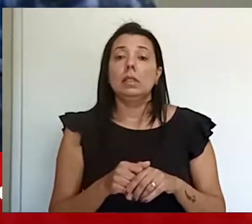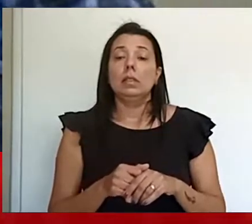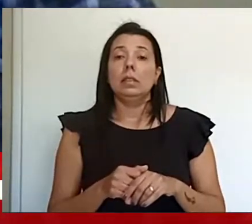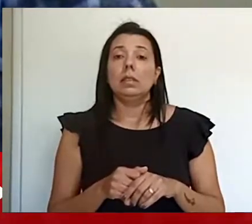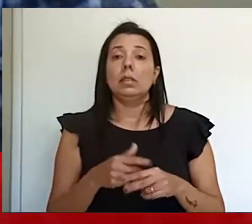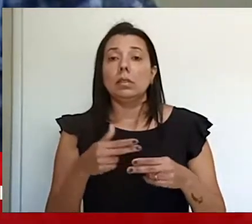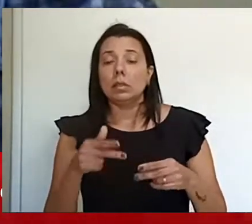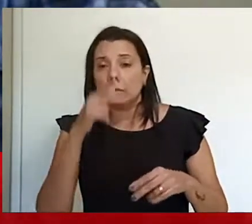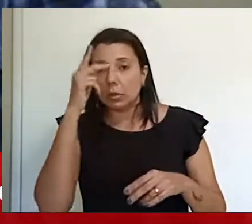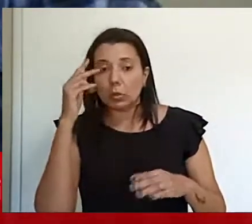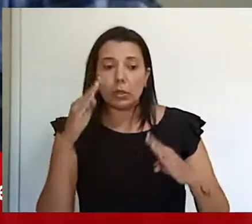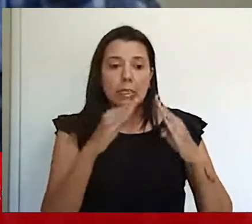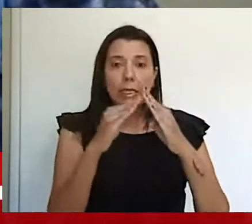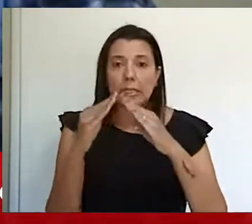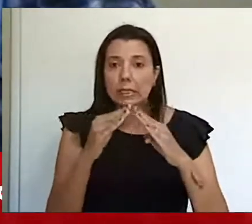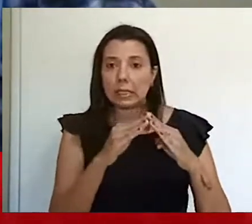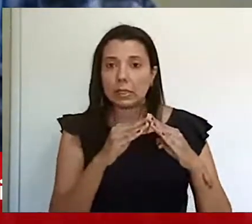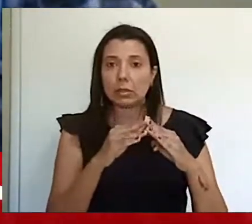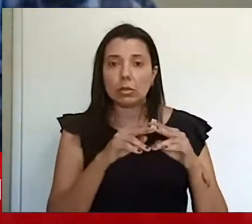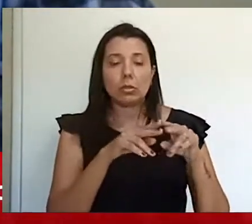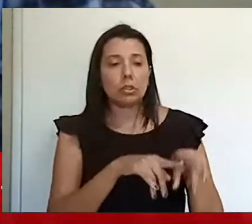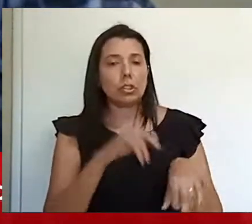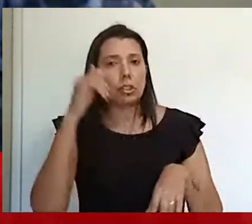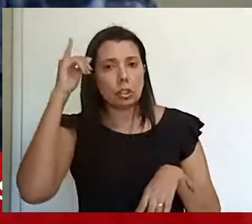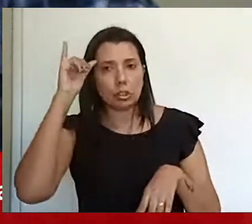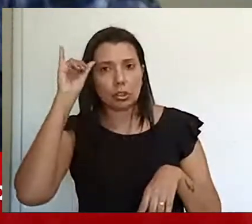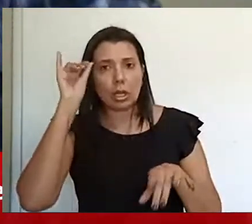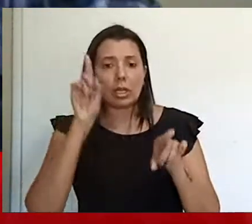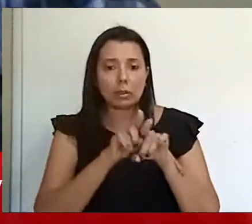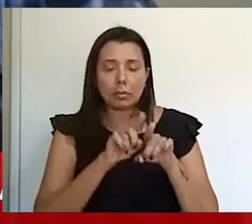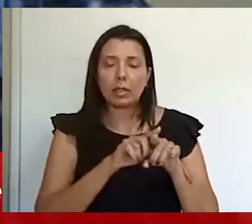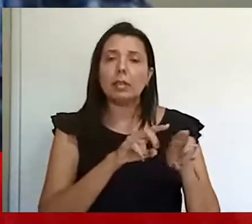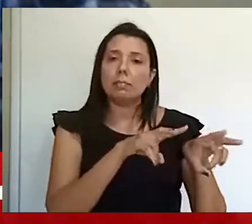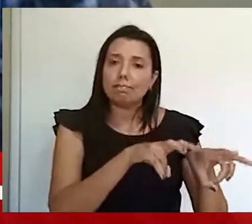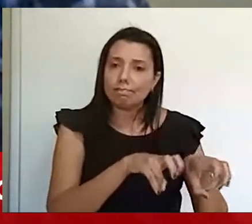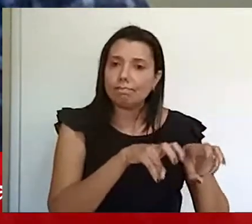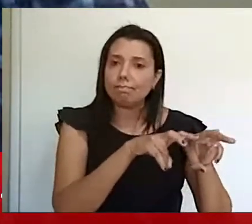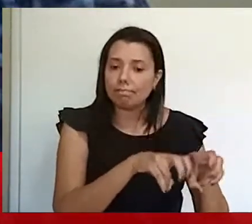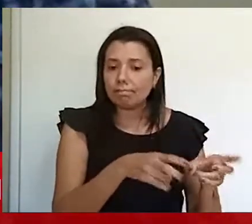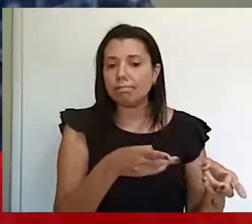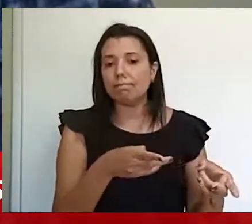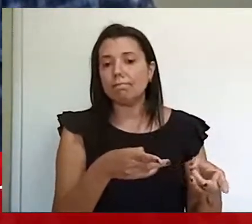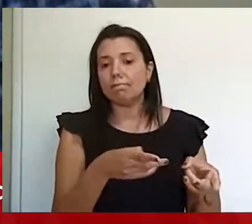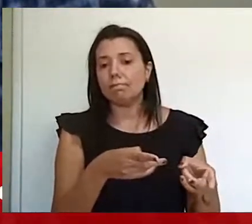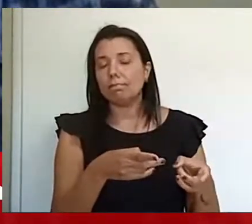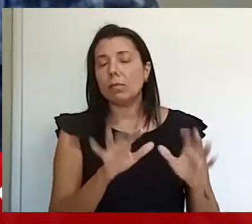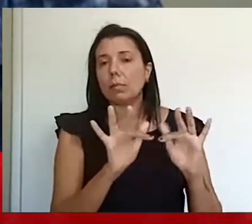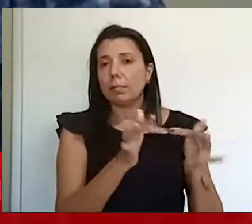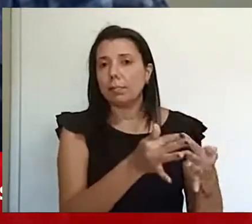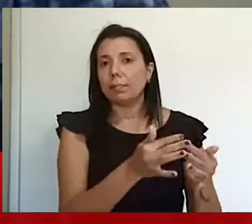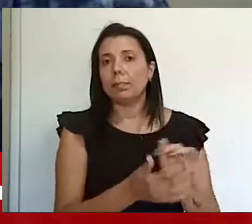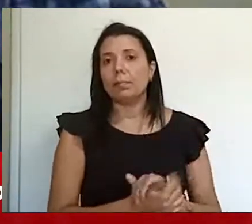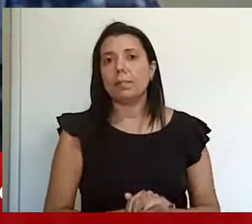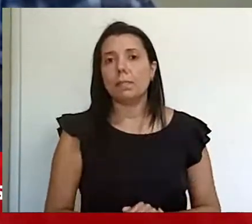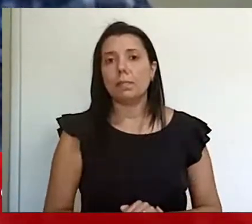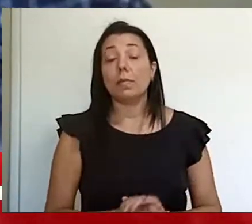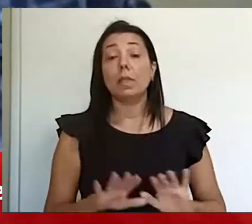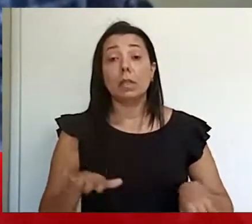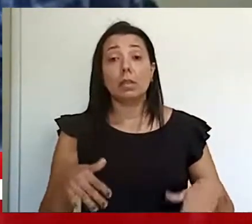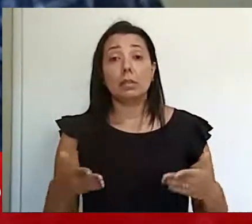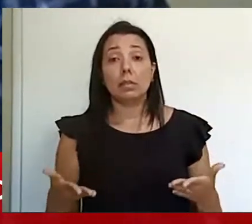das chácaras, são caseiros das fazendas, são os agricultores familiares, então, e